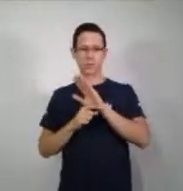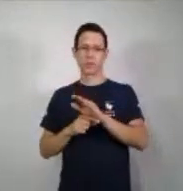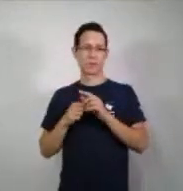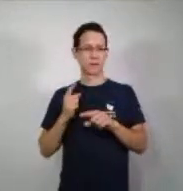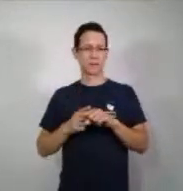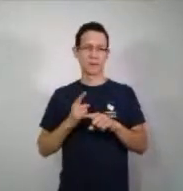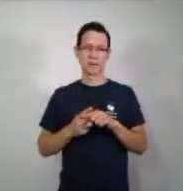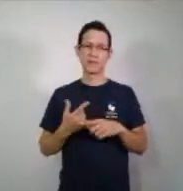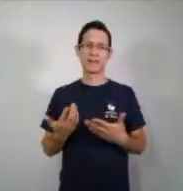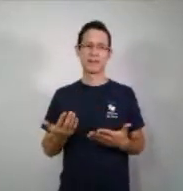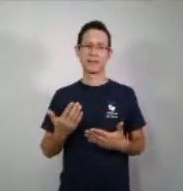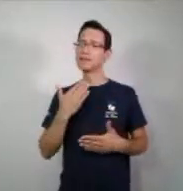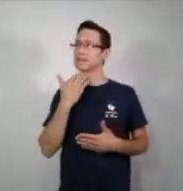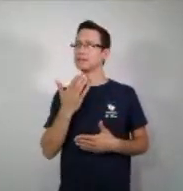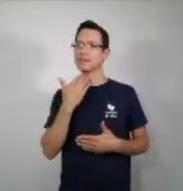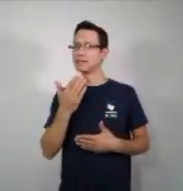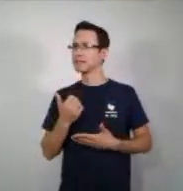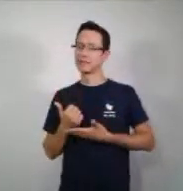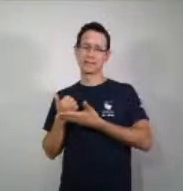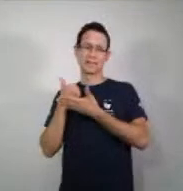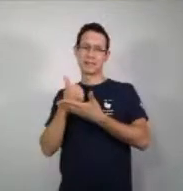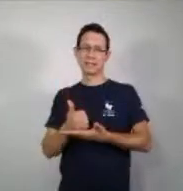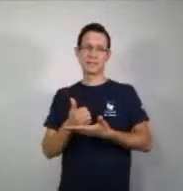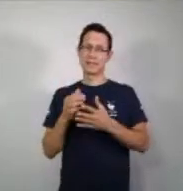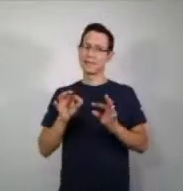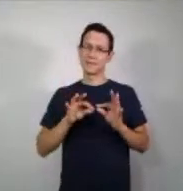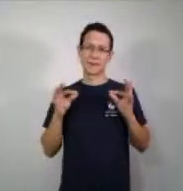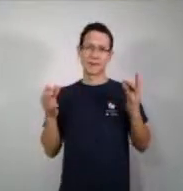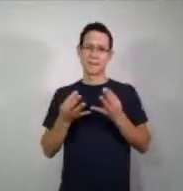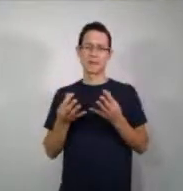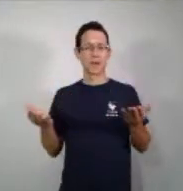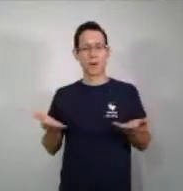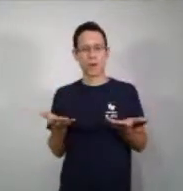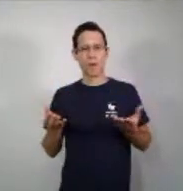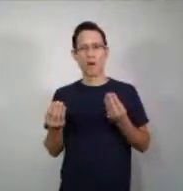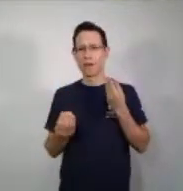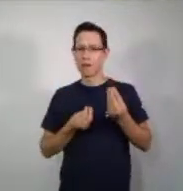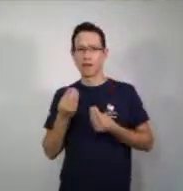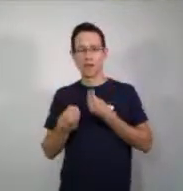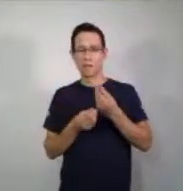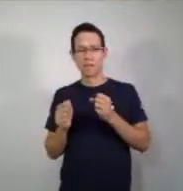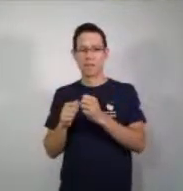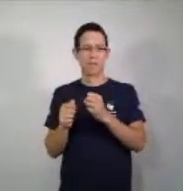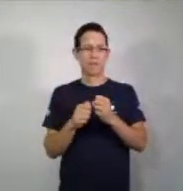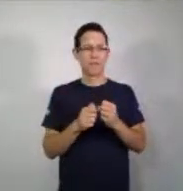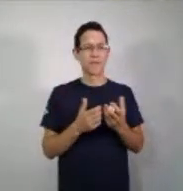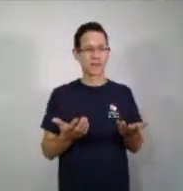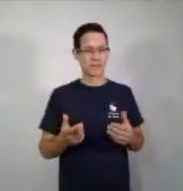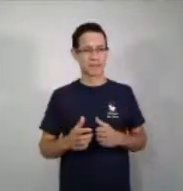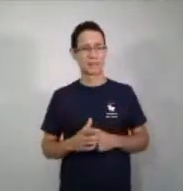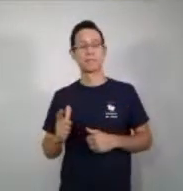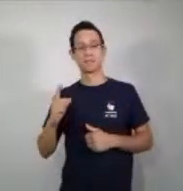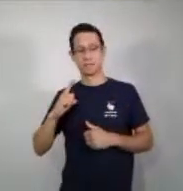conseguir trazer a minha família agora, eu não sei o que vai acontecer, né? Assim, ele